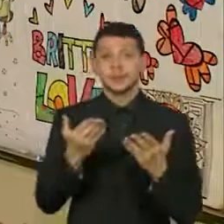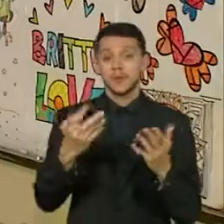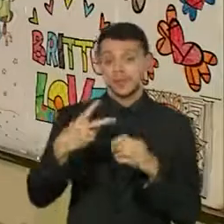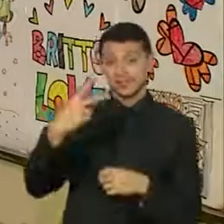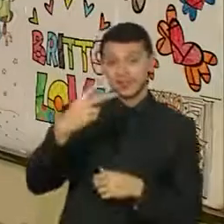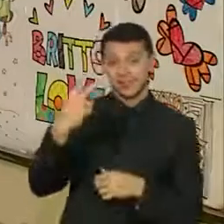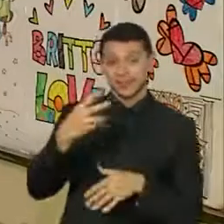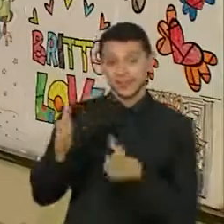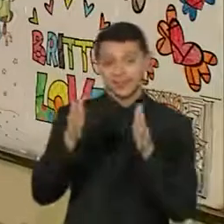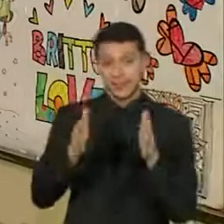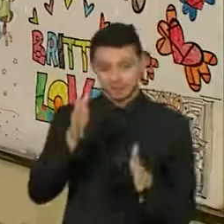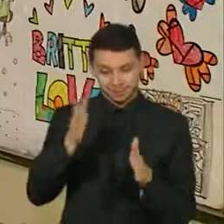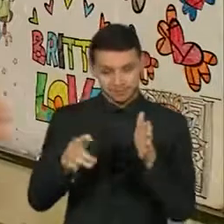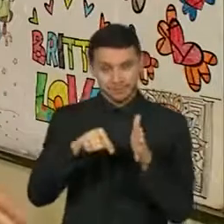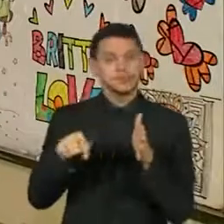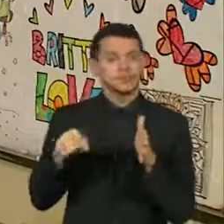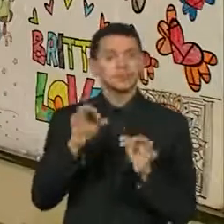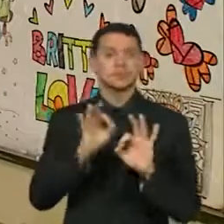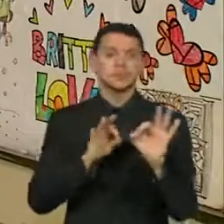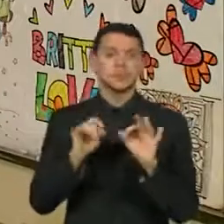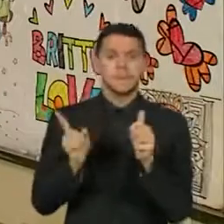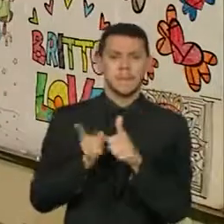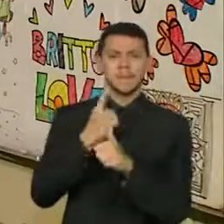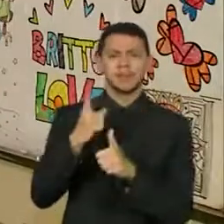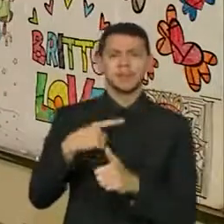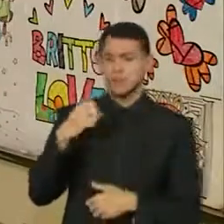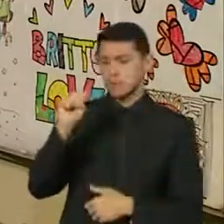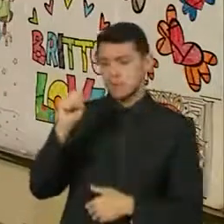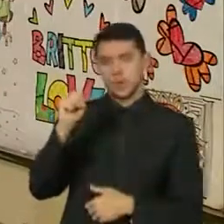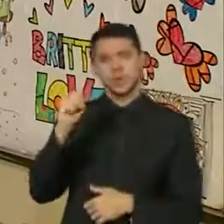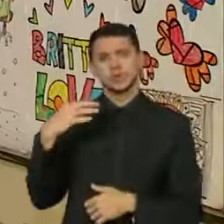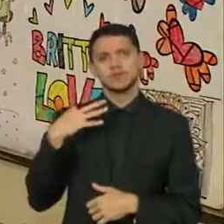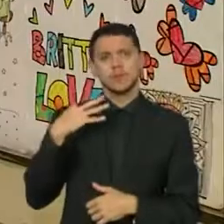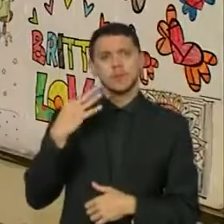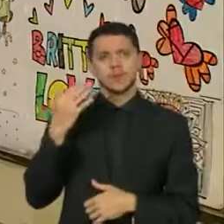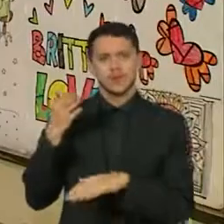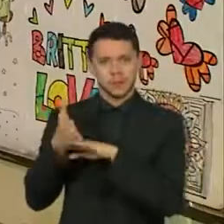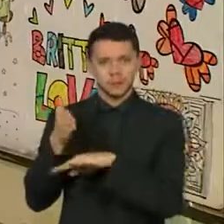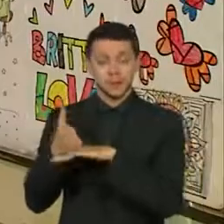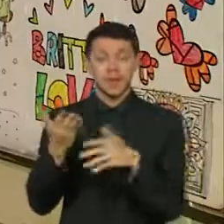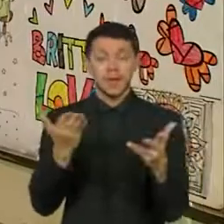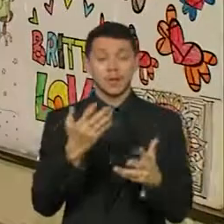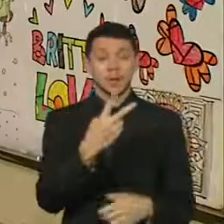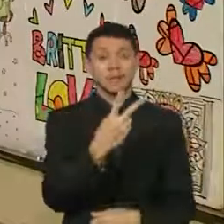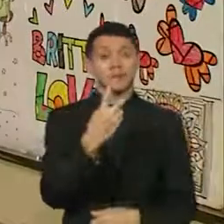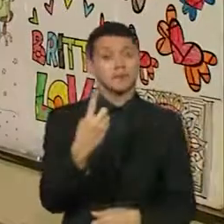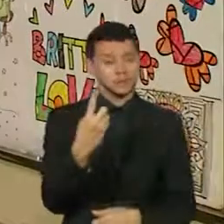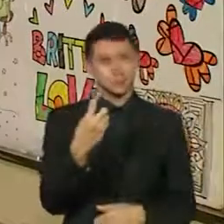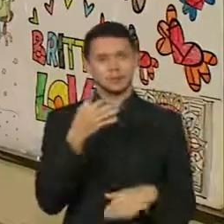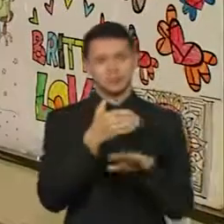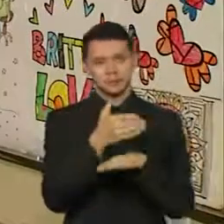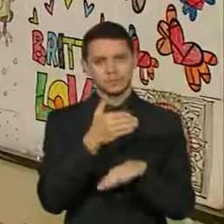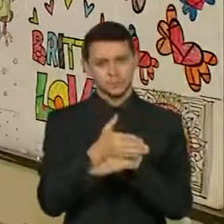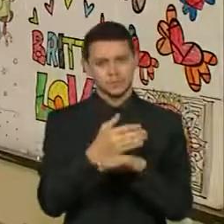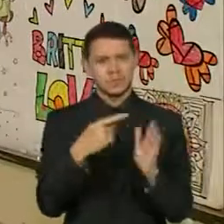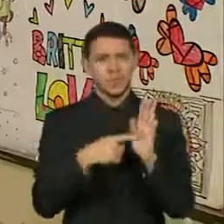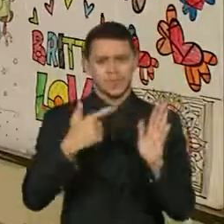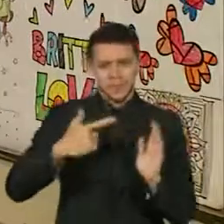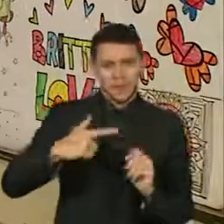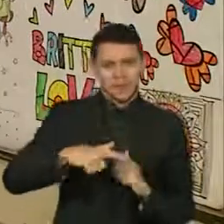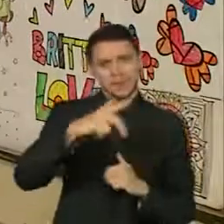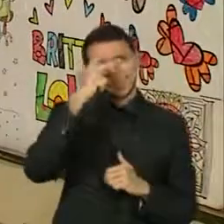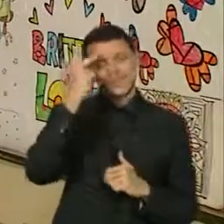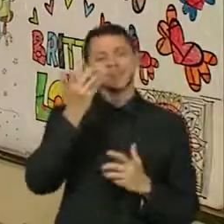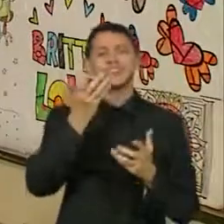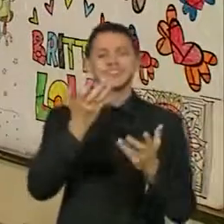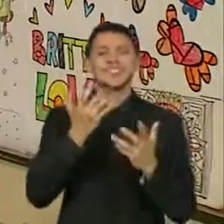projeto. Na primeira foram 8 voluntários e nesta 21 participantes. A adesão maior mostra que há mais gente disposta